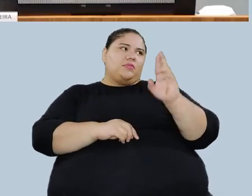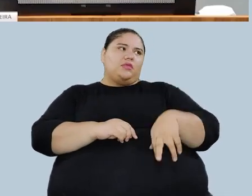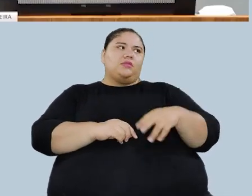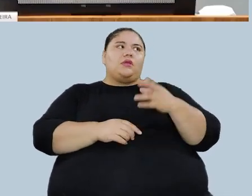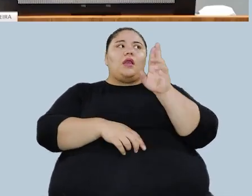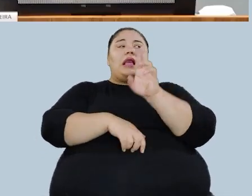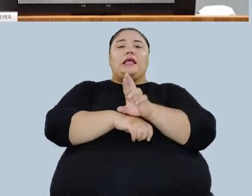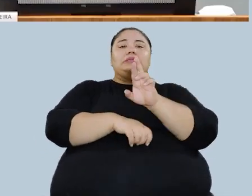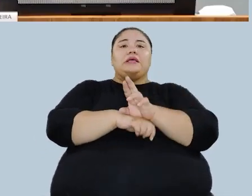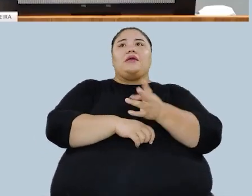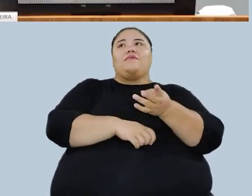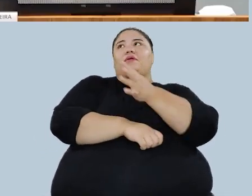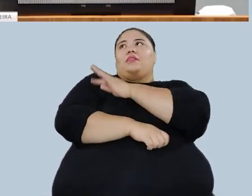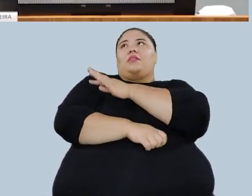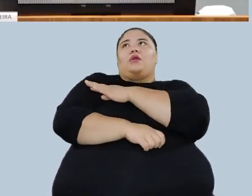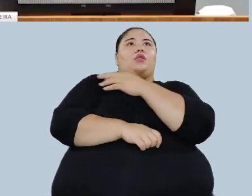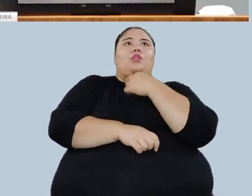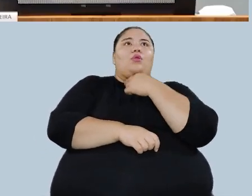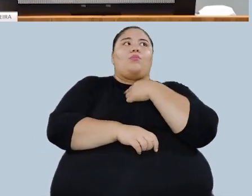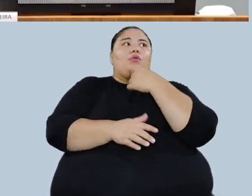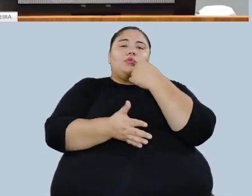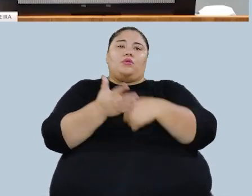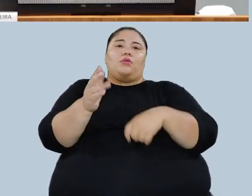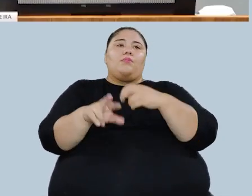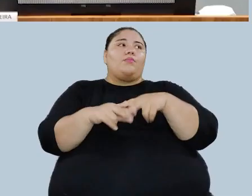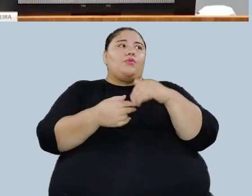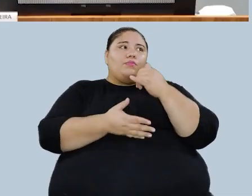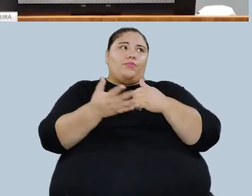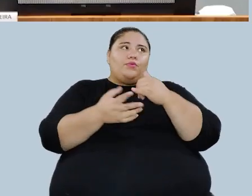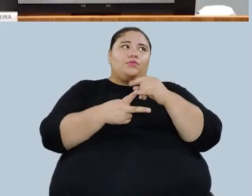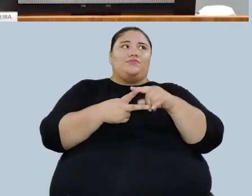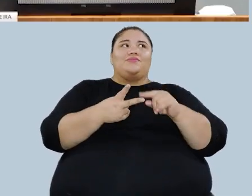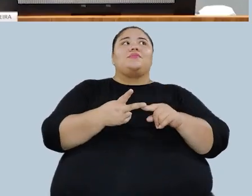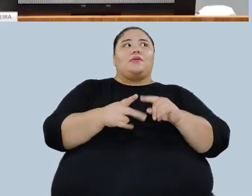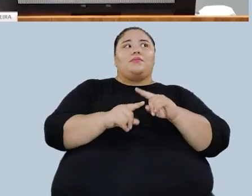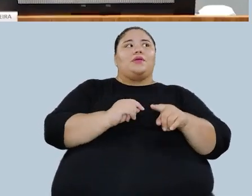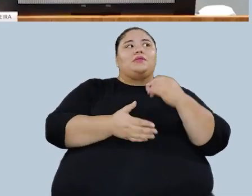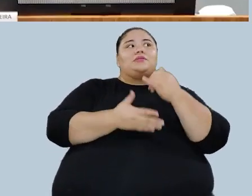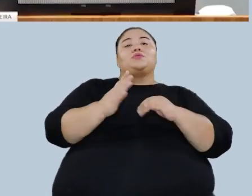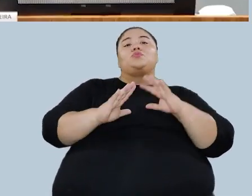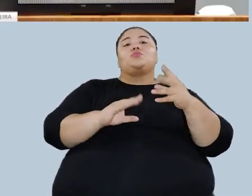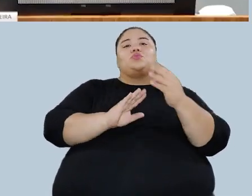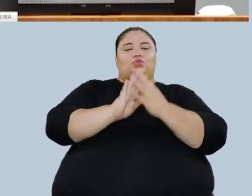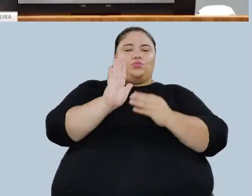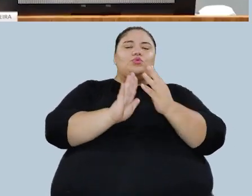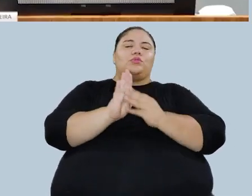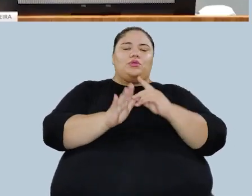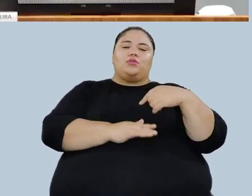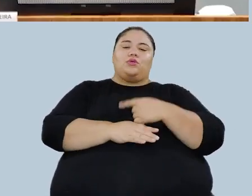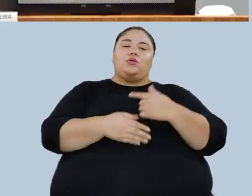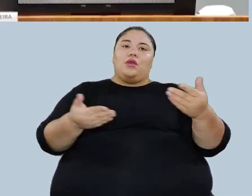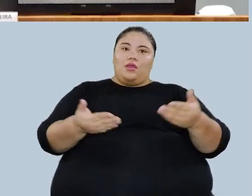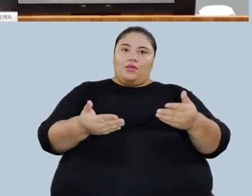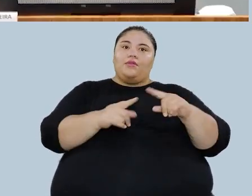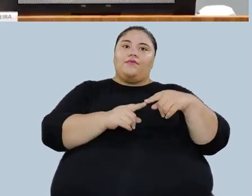não pode ser tributada por PIS e COFINS, mas também certamente não vai ser tributado no modelo que nós temos hoje,